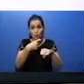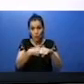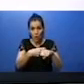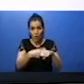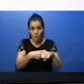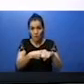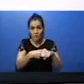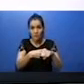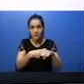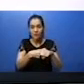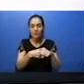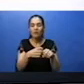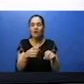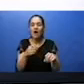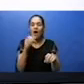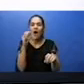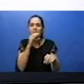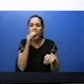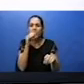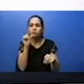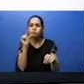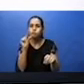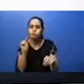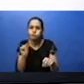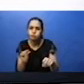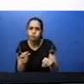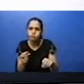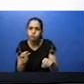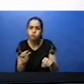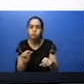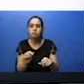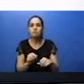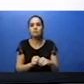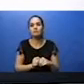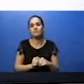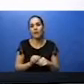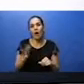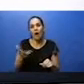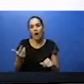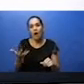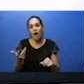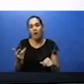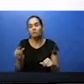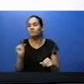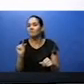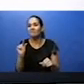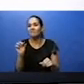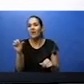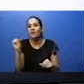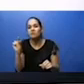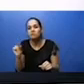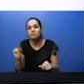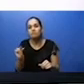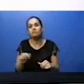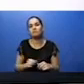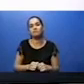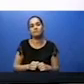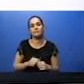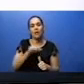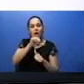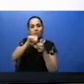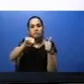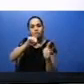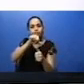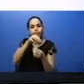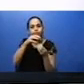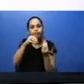consigo desacelerar, né, diminuir mais ainda a velocidade dessa reação. Aqui, como